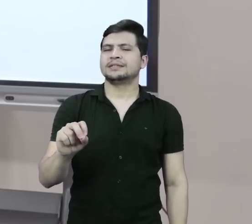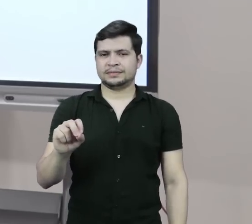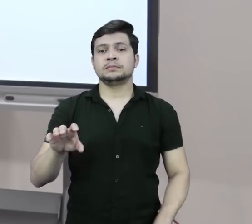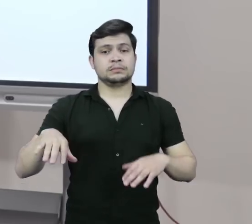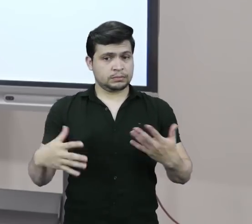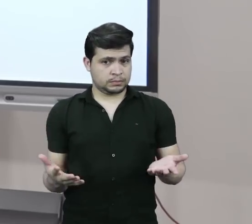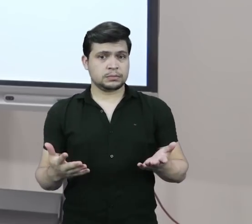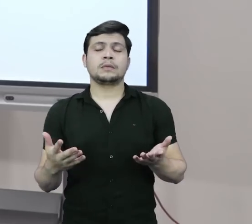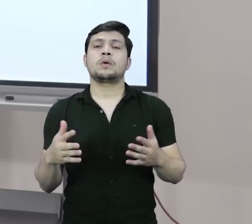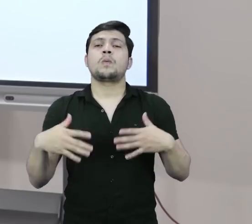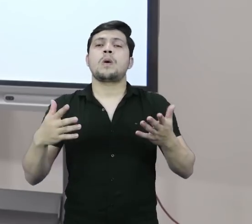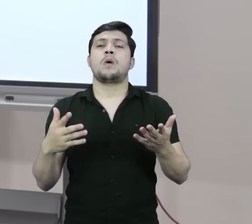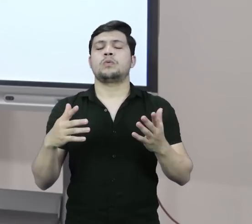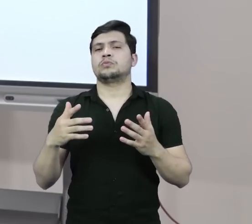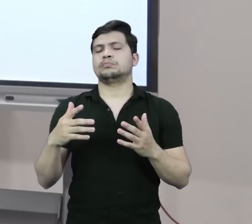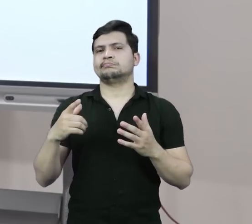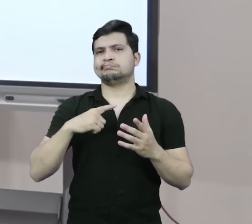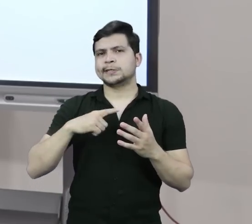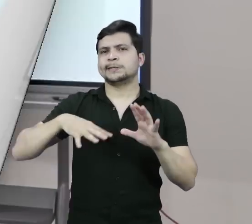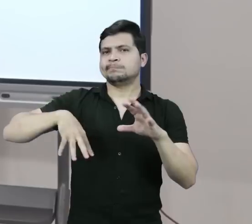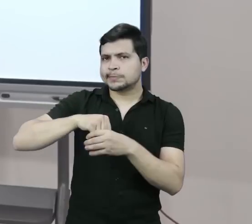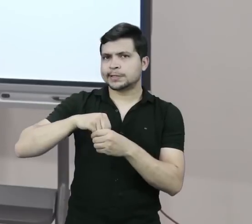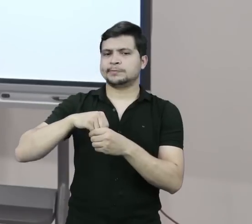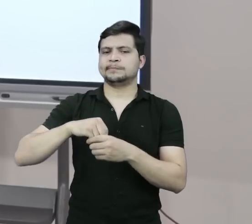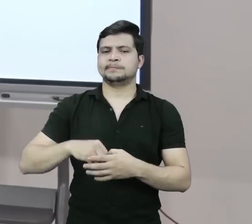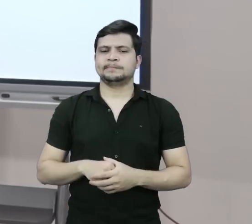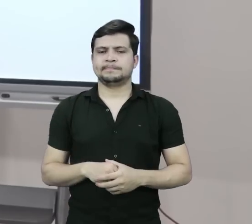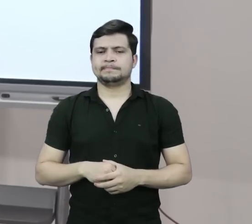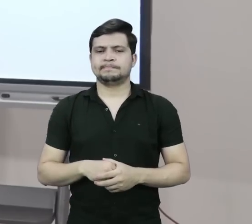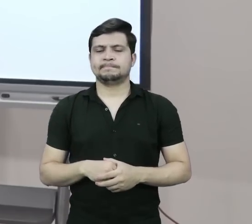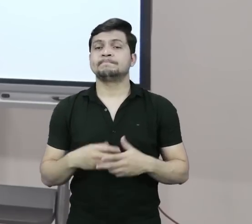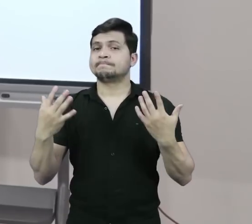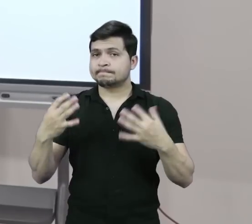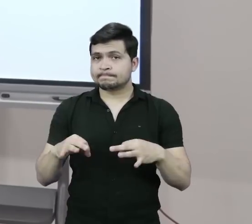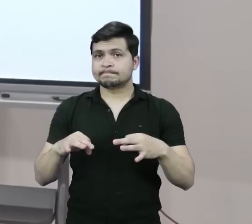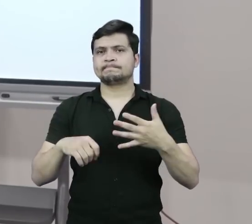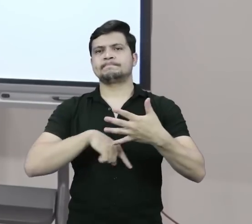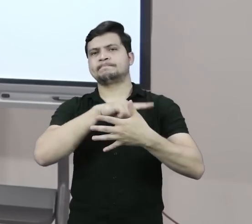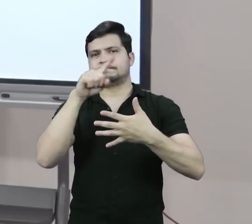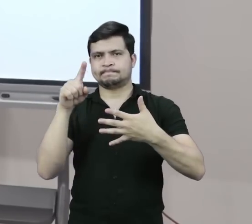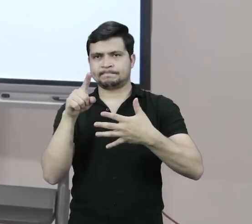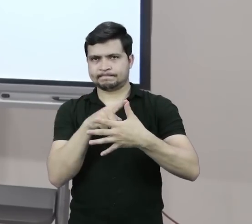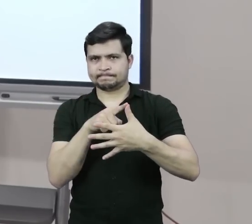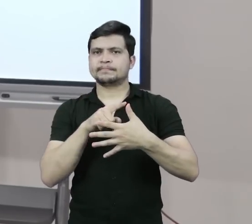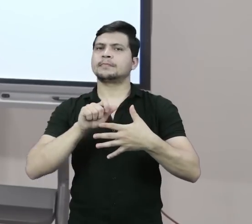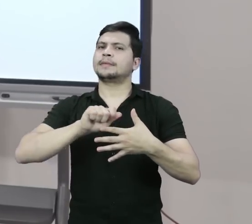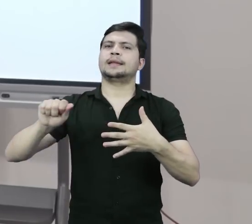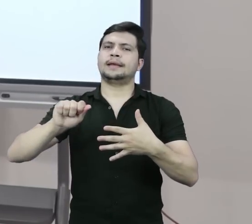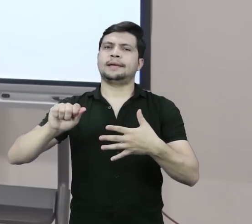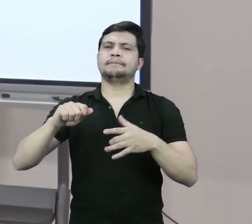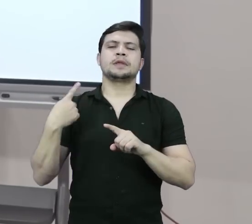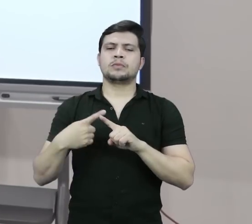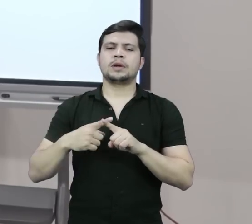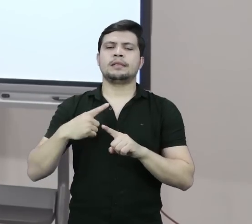cadeia trófica é constituído por... Então, gente, o item correto é o item A. Existe um processo chamado